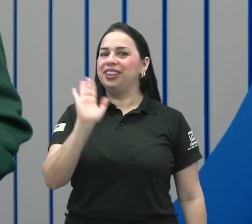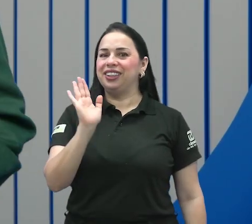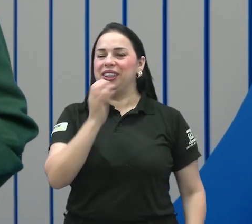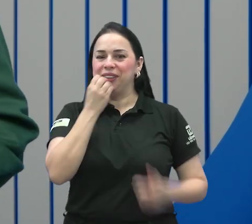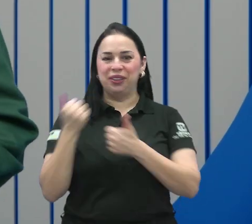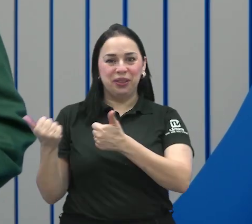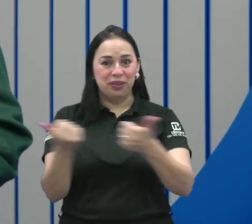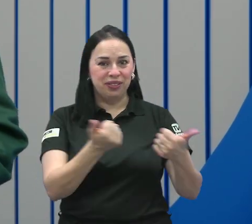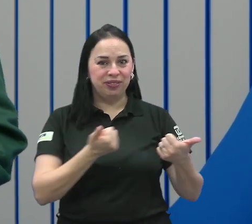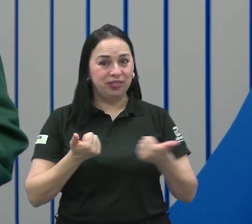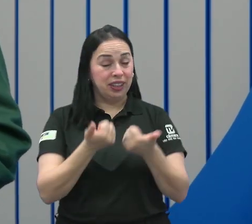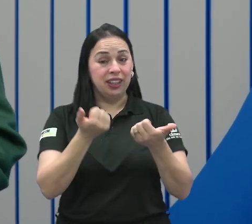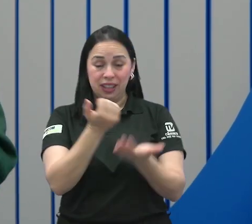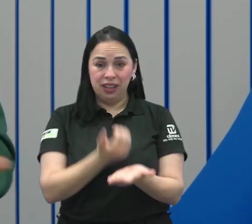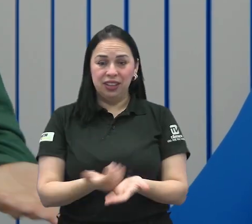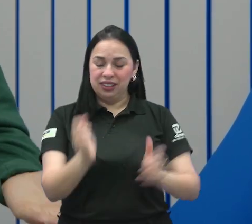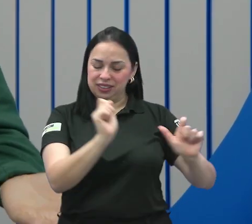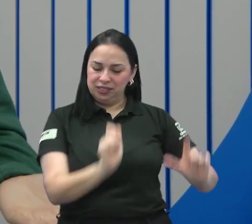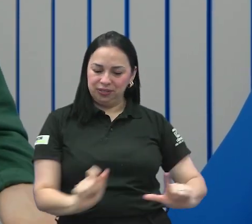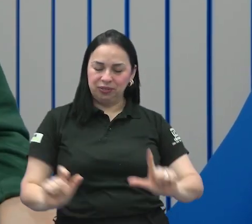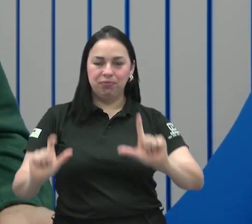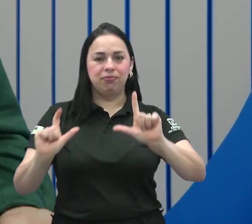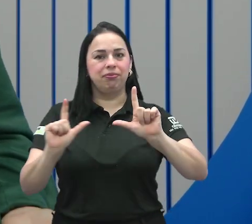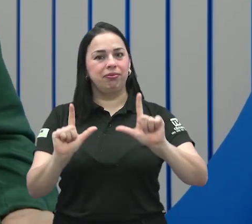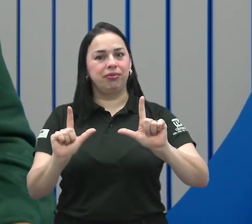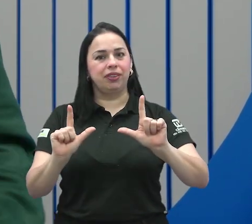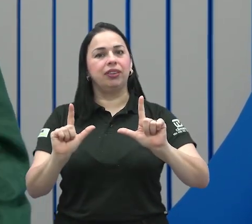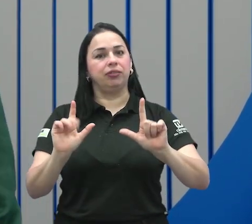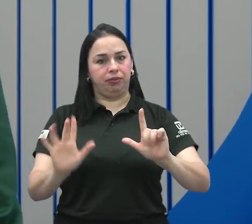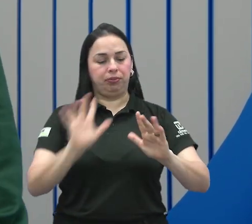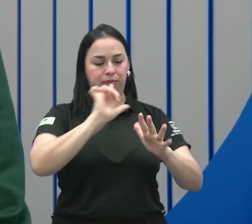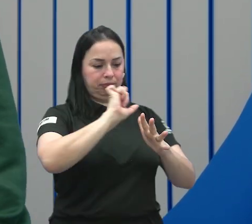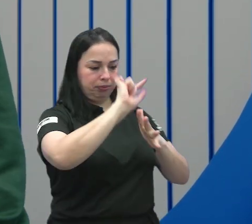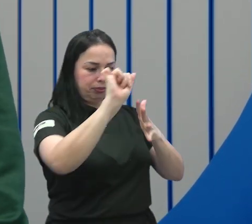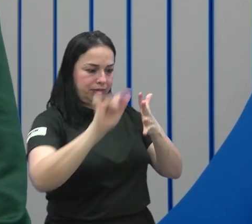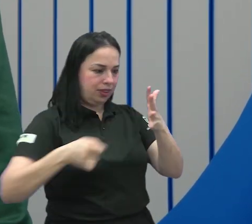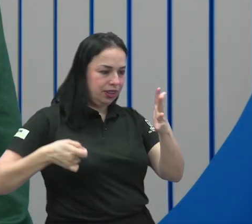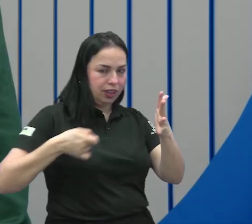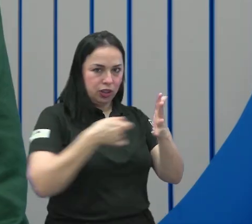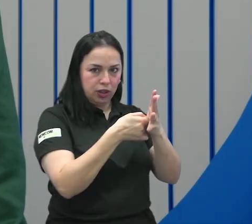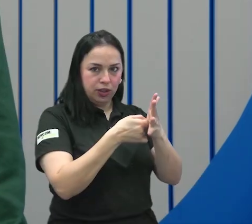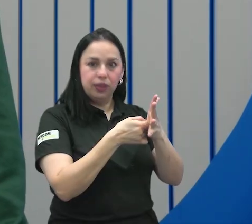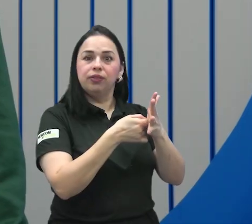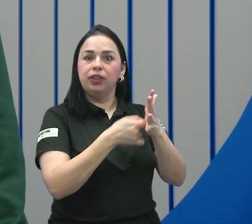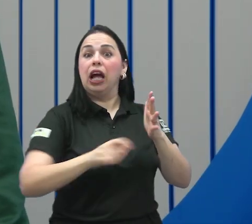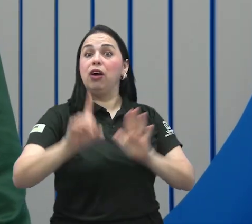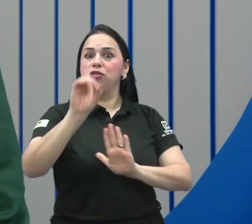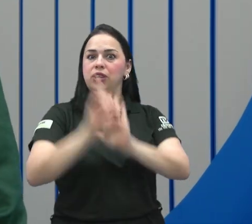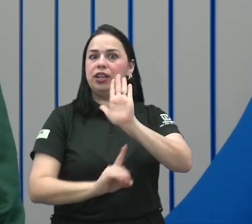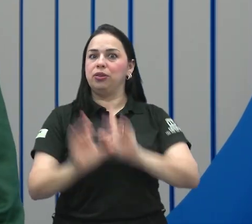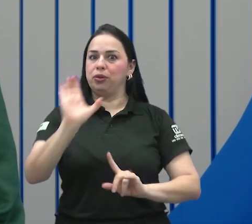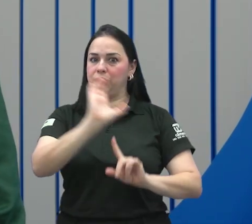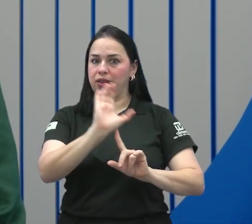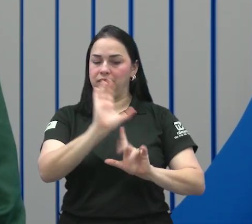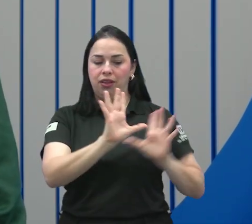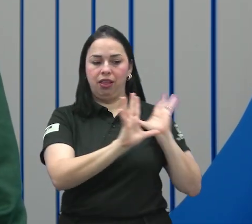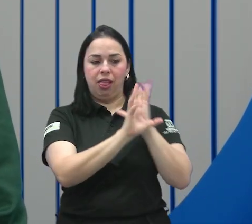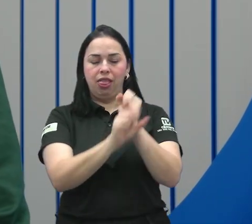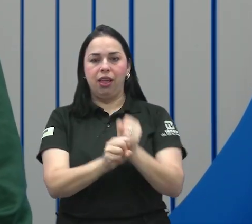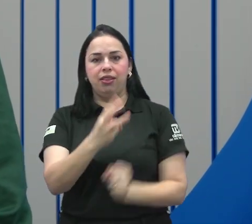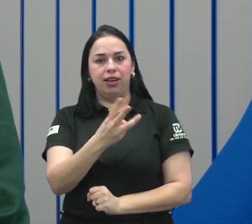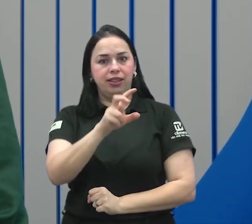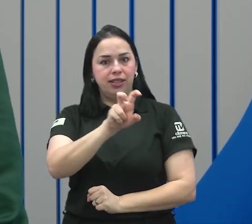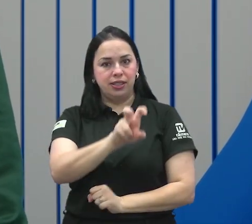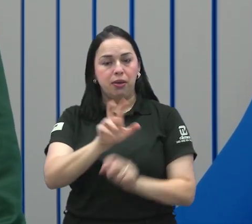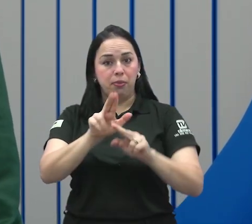Oi, gente, tudo bem? Está começando Sobre Política. O Código de Defesa do Consumidor completou 35 anos e, por isso,